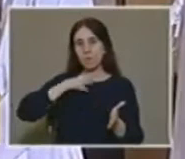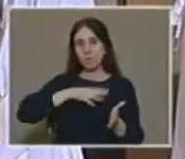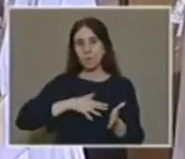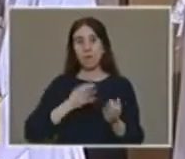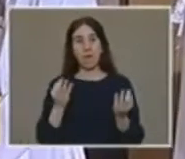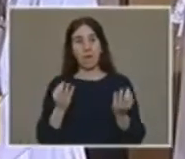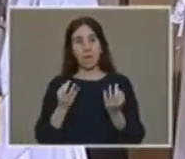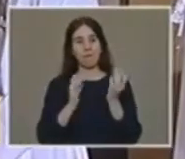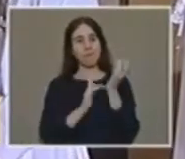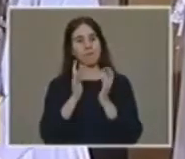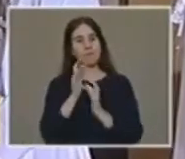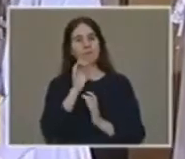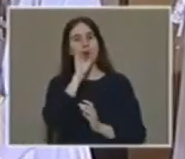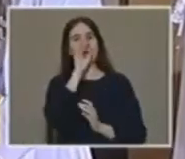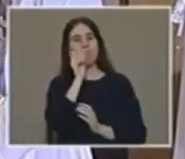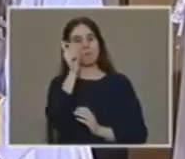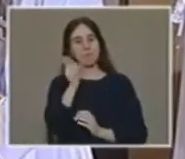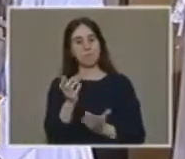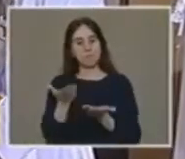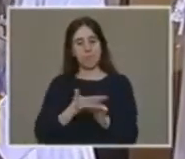reconhecido Jesus ao partir do pão.